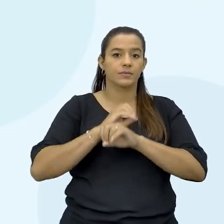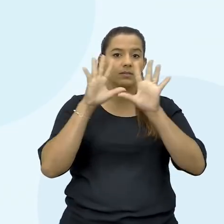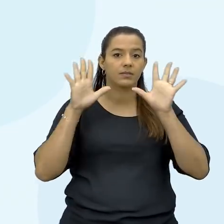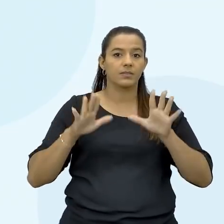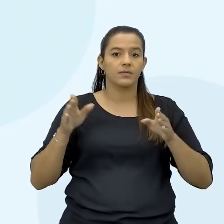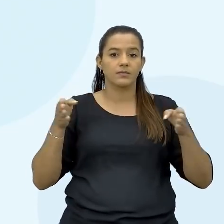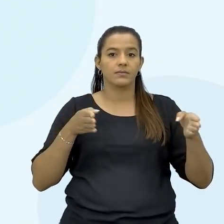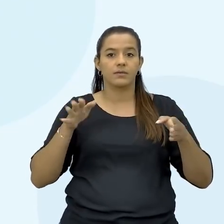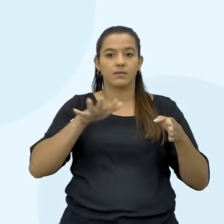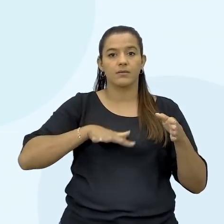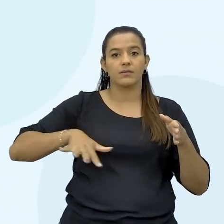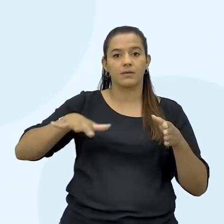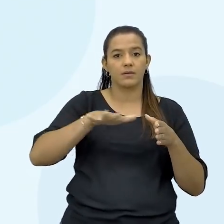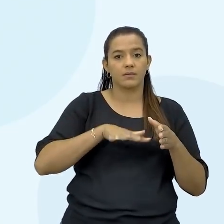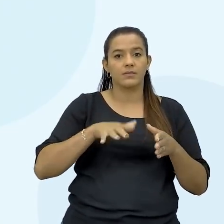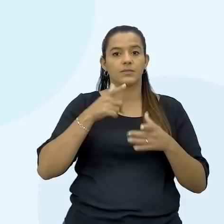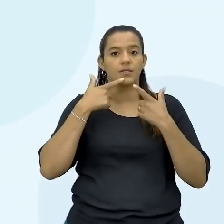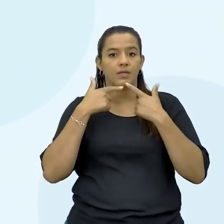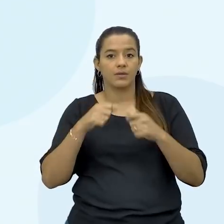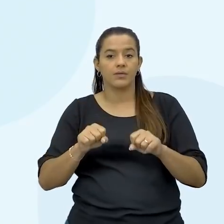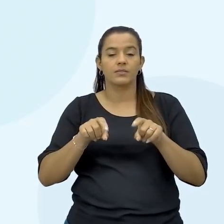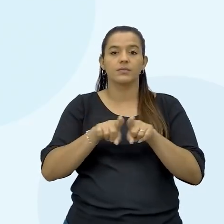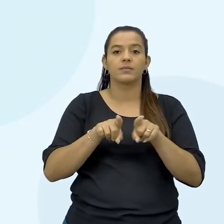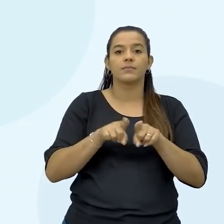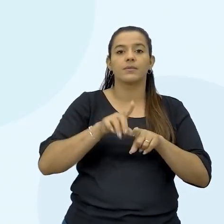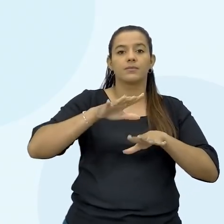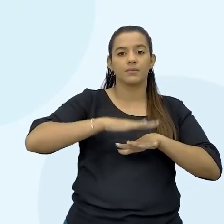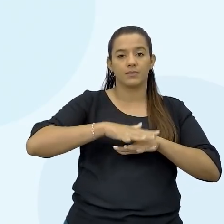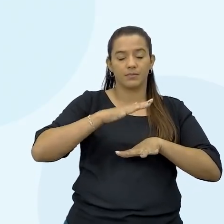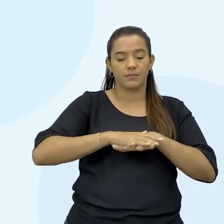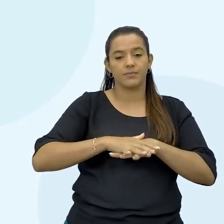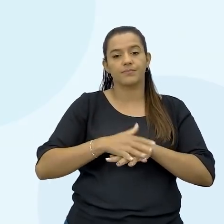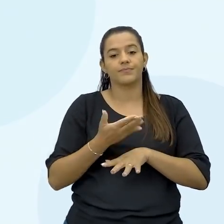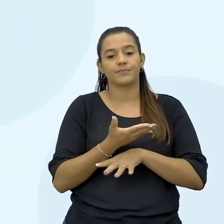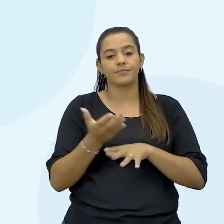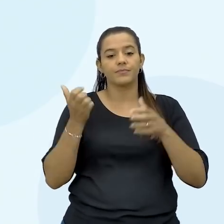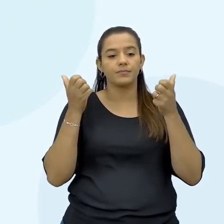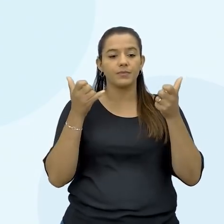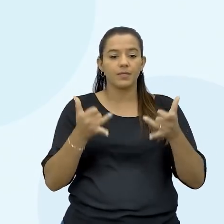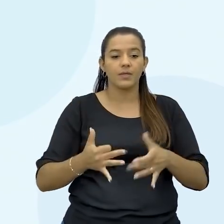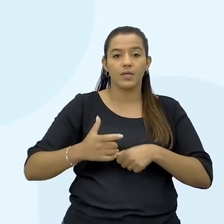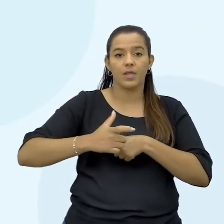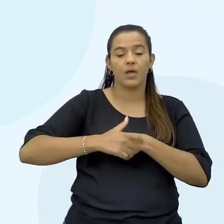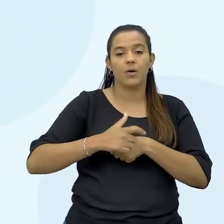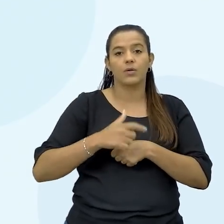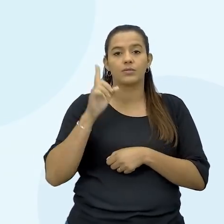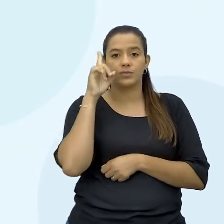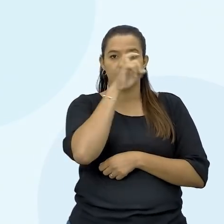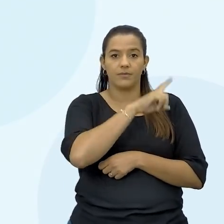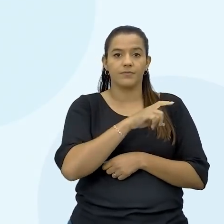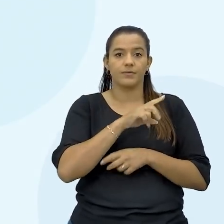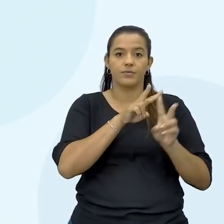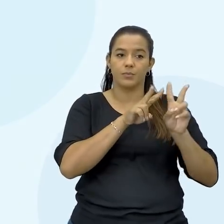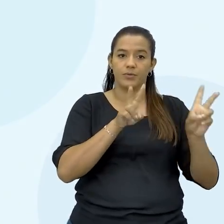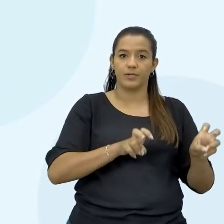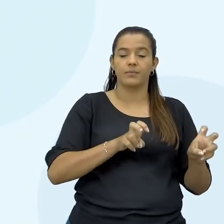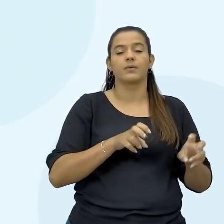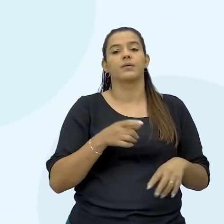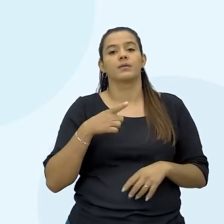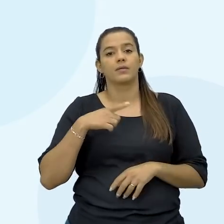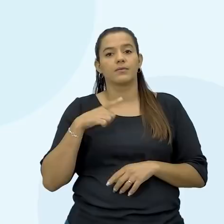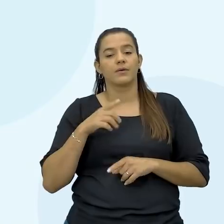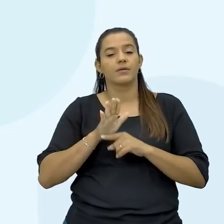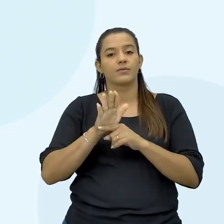da área de linguagem e da área de matemática sobre o START, a hora do desafio. O que fez um resolvedor